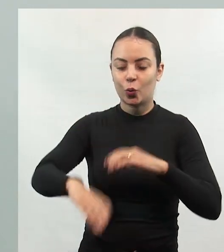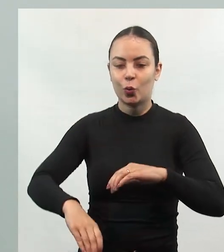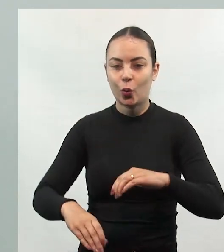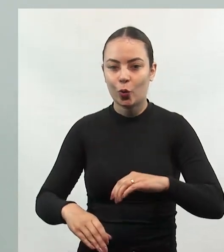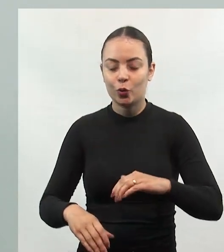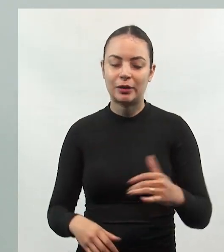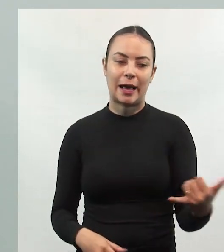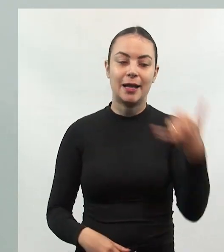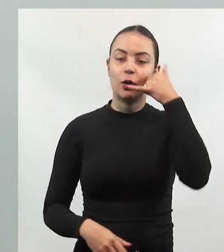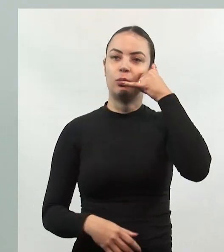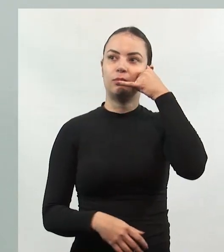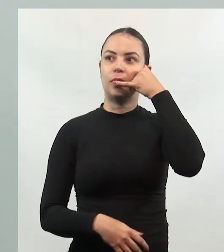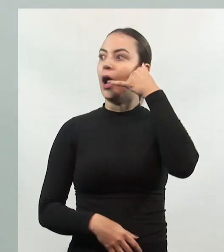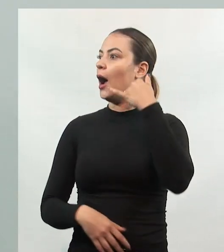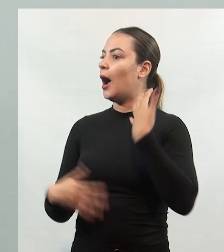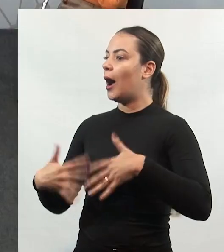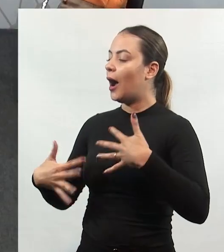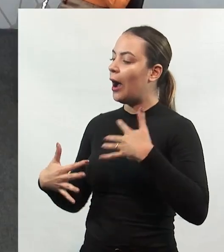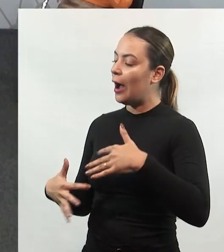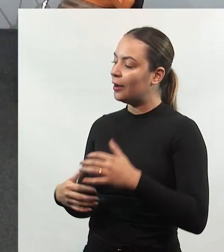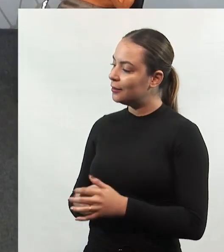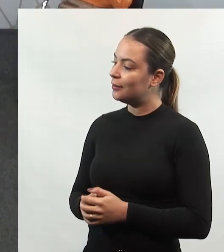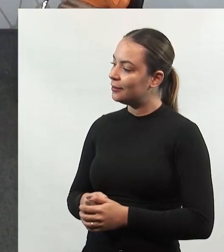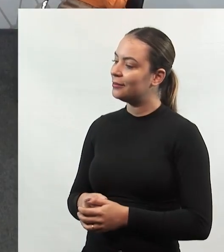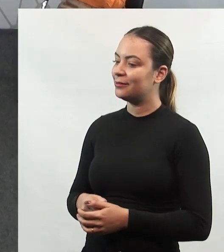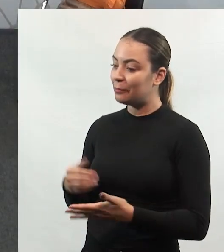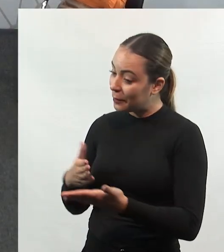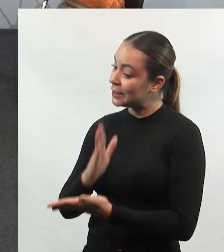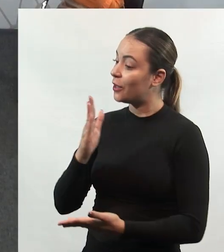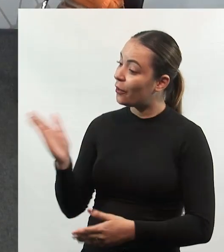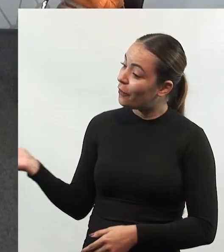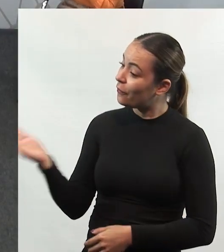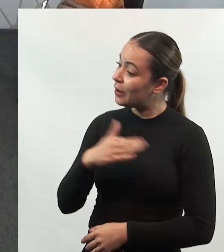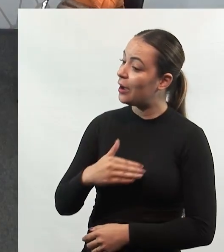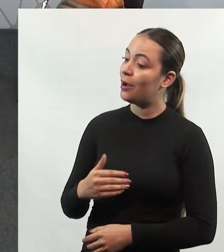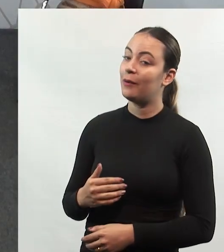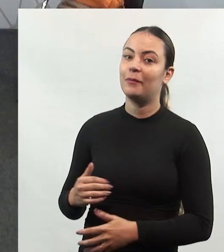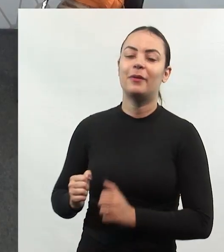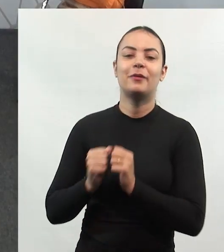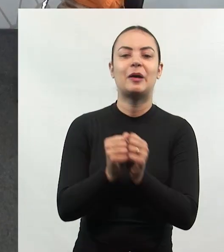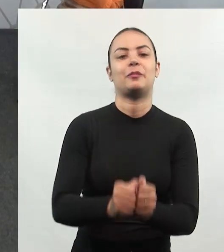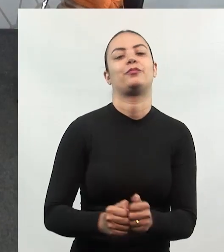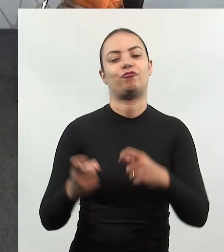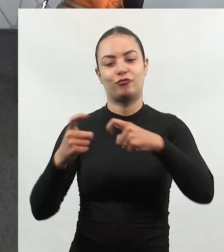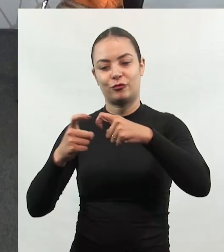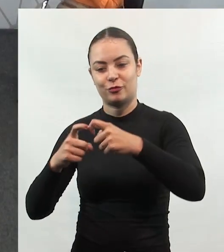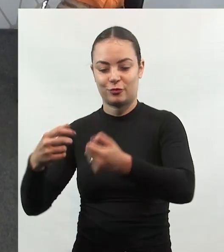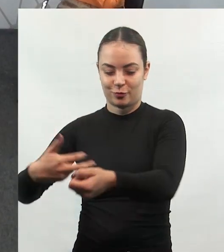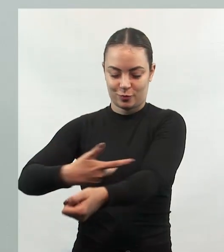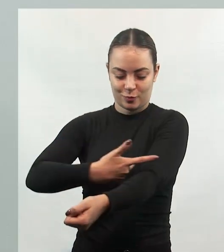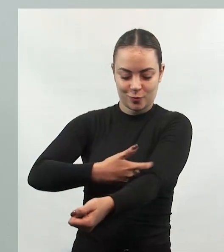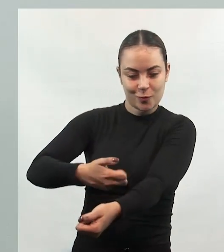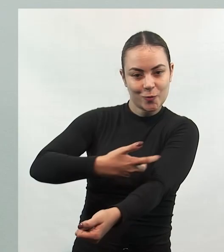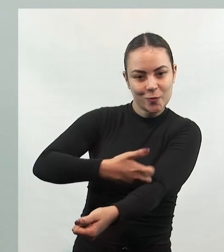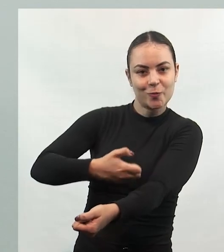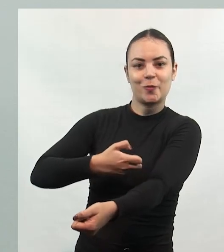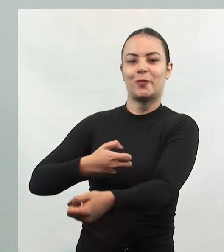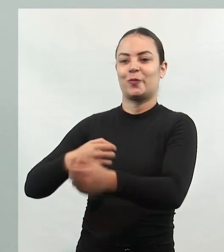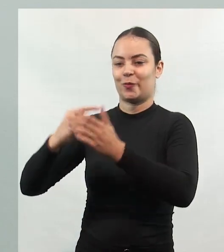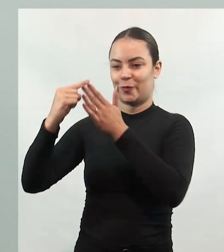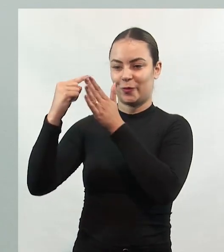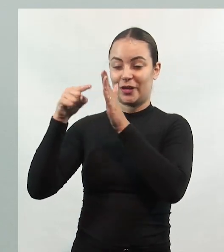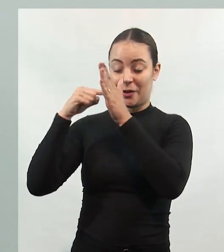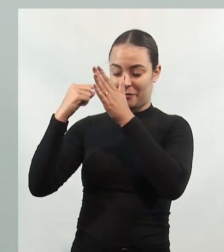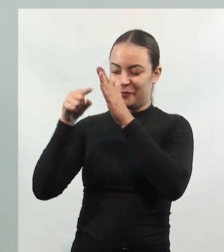Não estava me chamando, mulher, o edital? Ela, minha filha, você foi chamada agora para a prefeitura, minha filha. Menina, aquilo foi uma